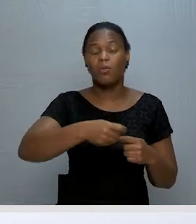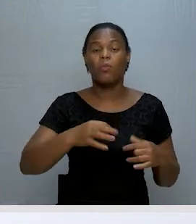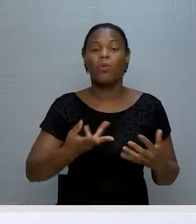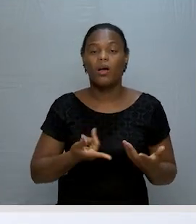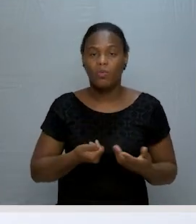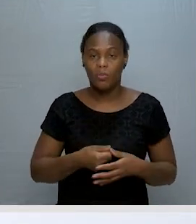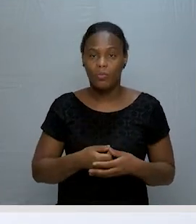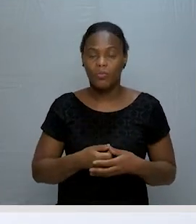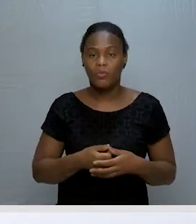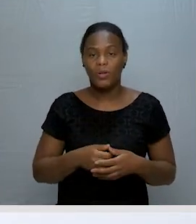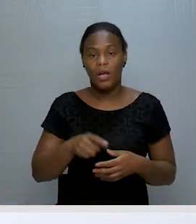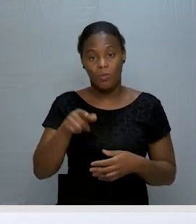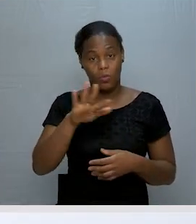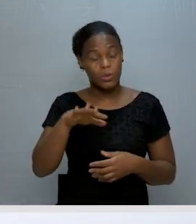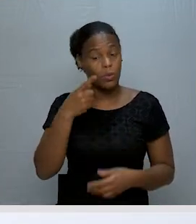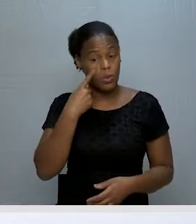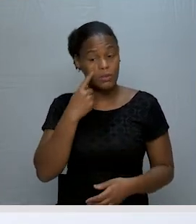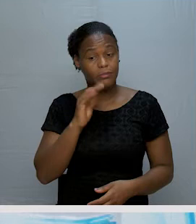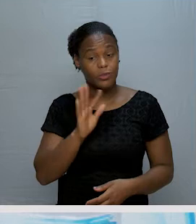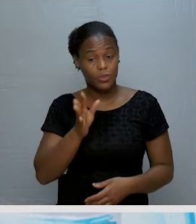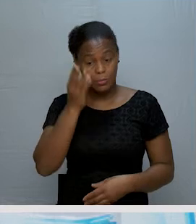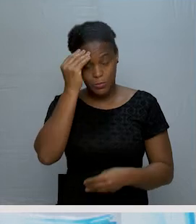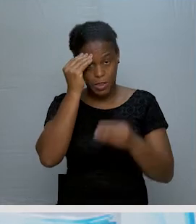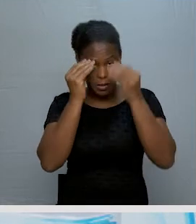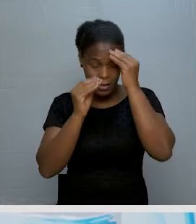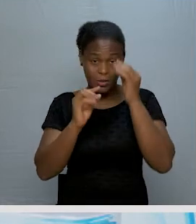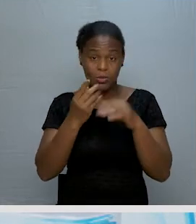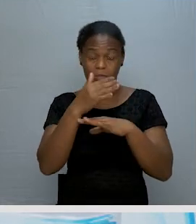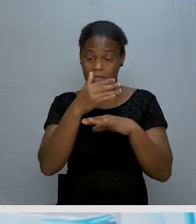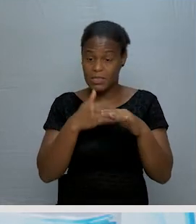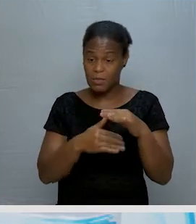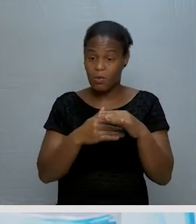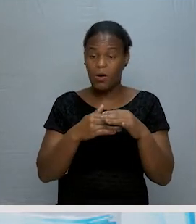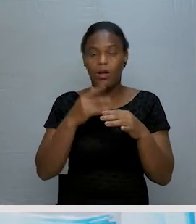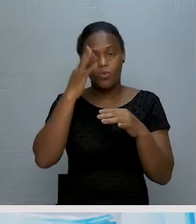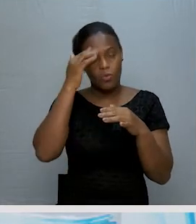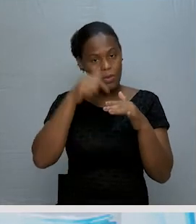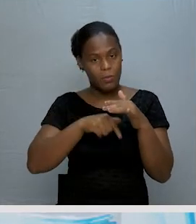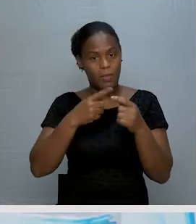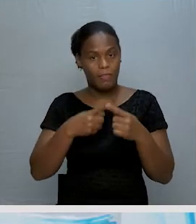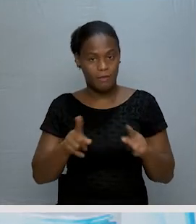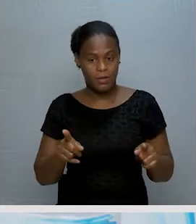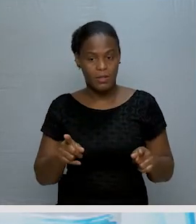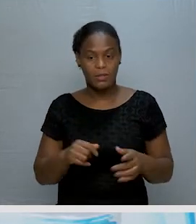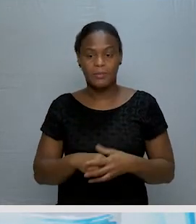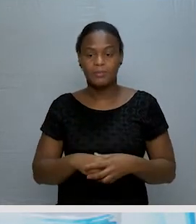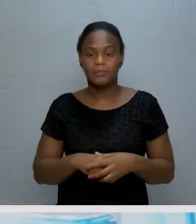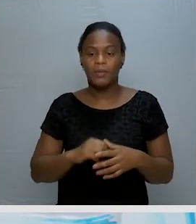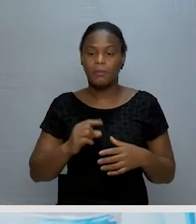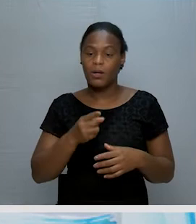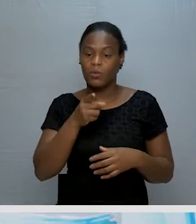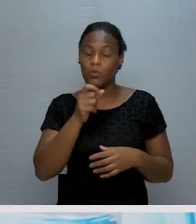despesas? Vão usar o conhecimento adquirido hoje sobre frações com denominadores